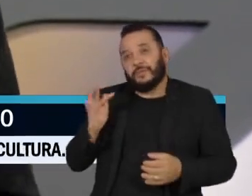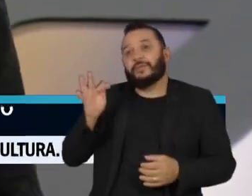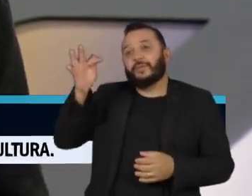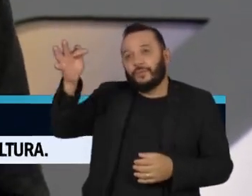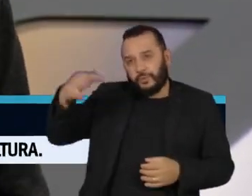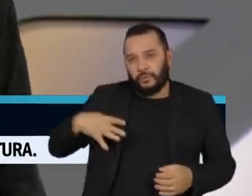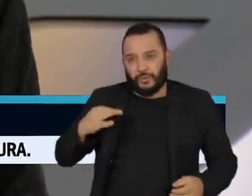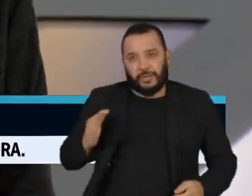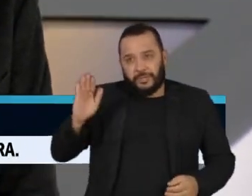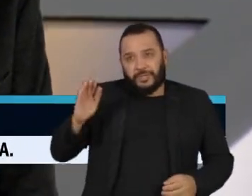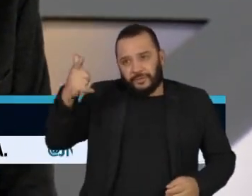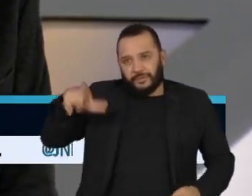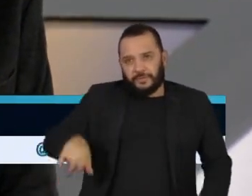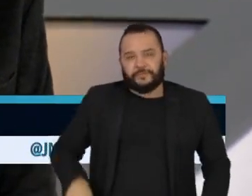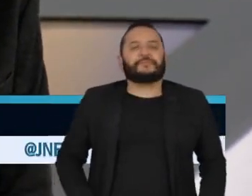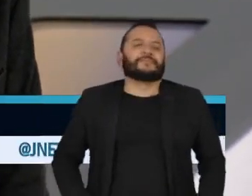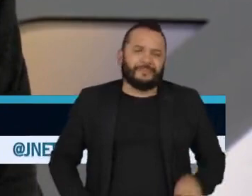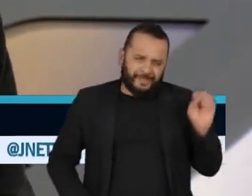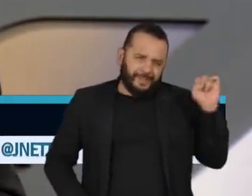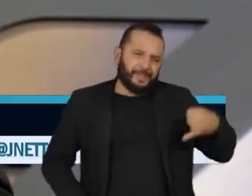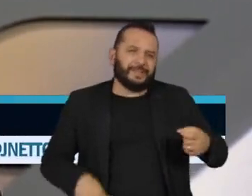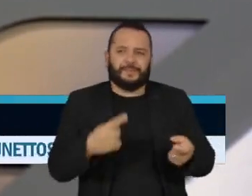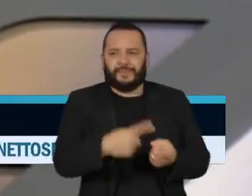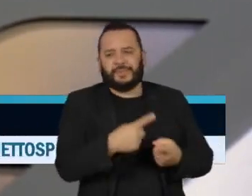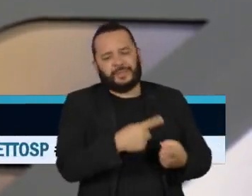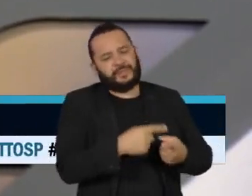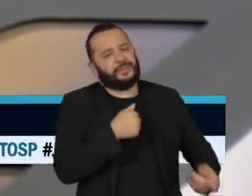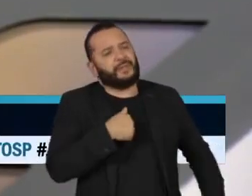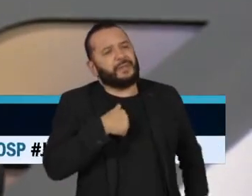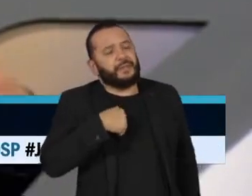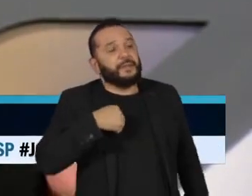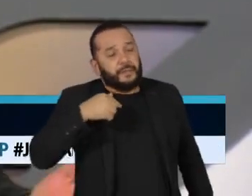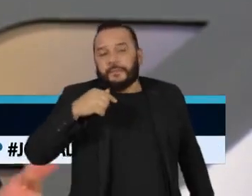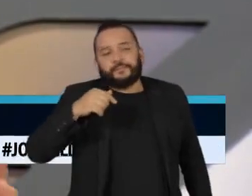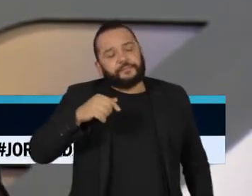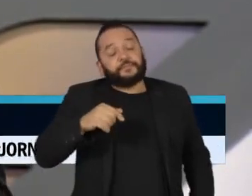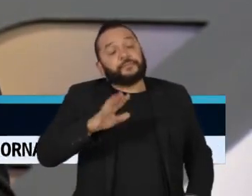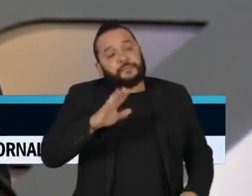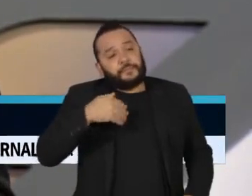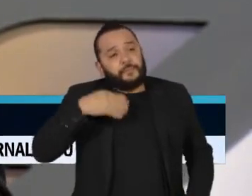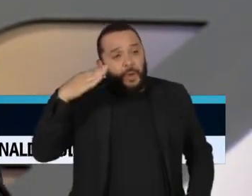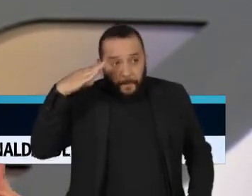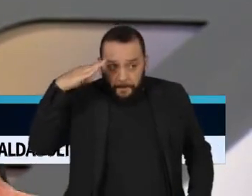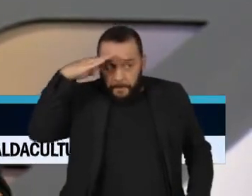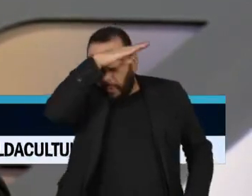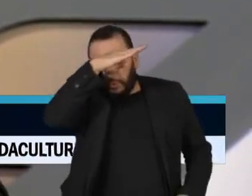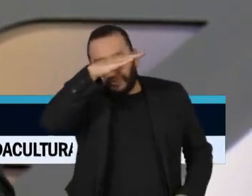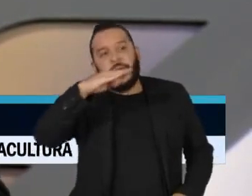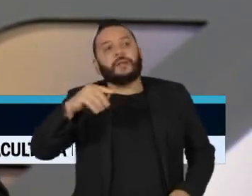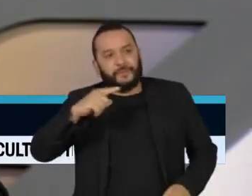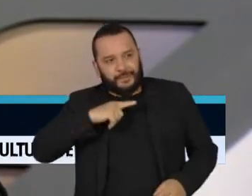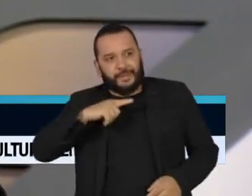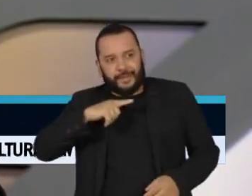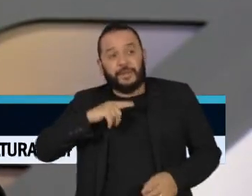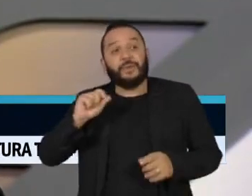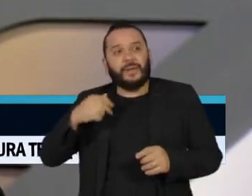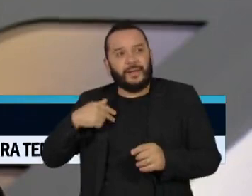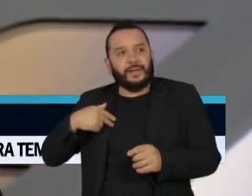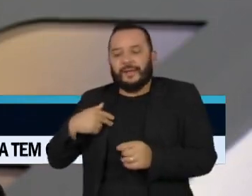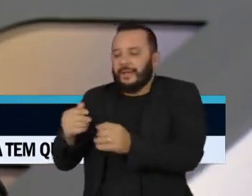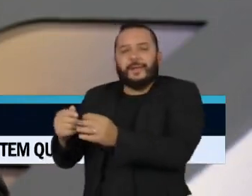Ele leu o manual trump de como fazer política todos os dias de manhã antes de fazer as suas declarações e o trump ele fez